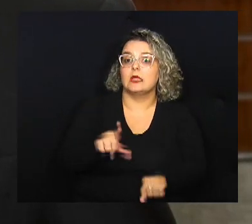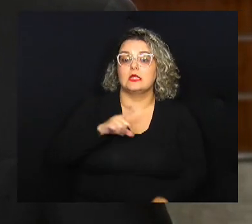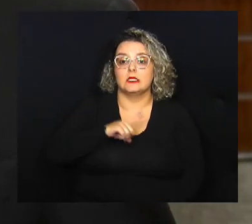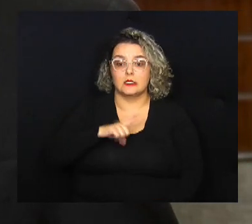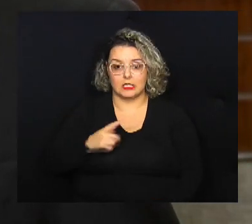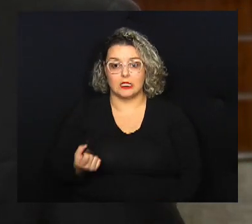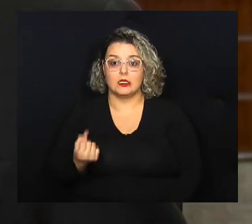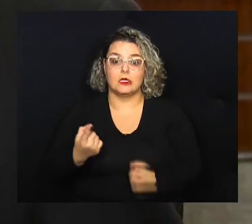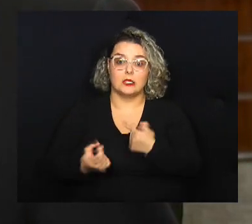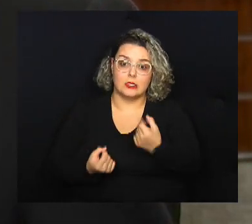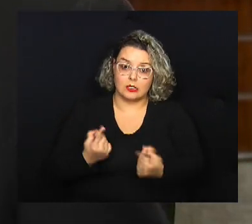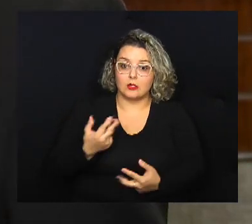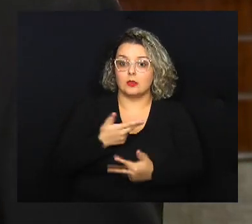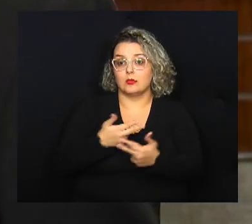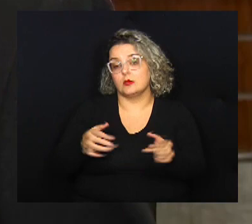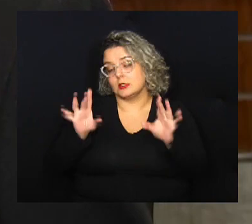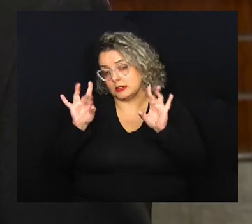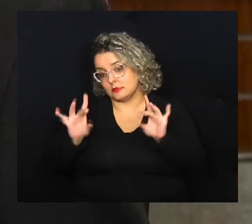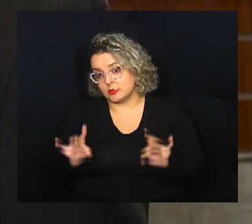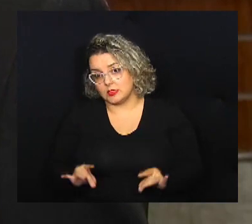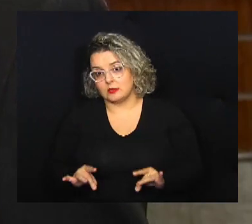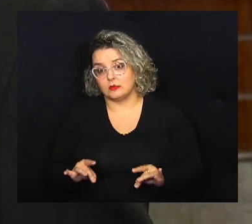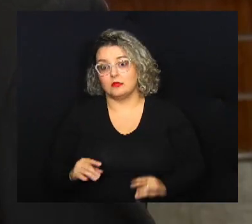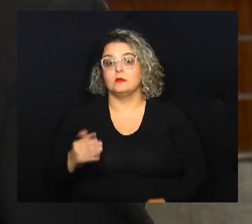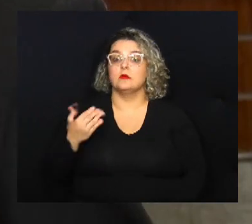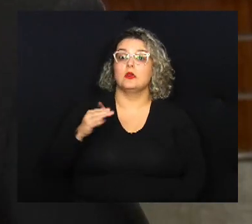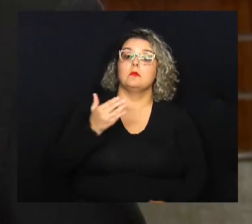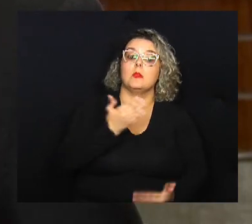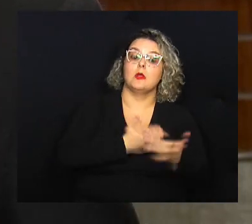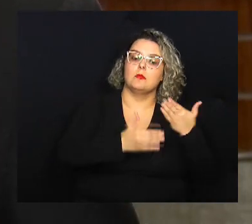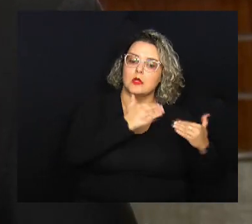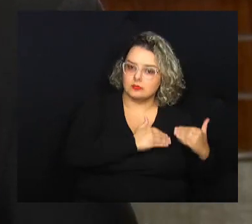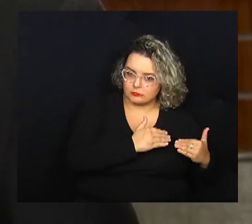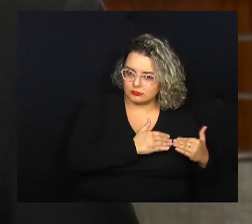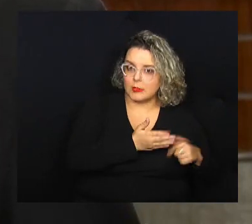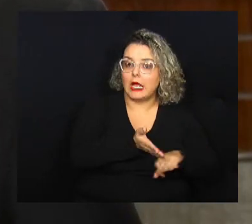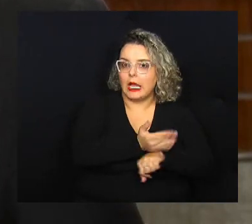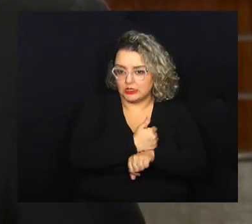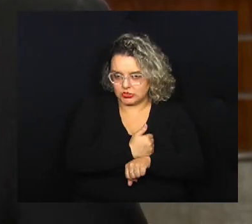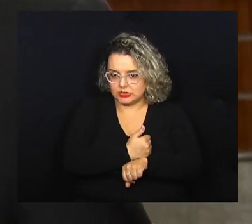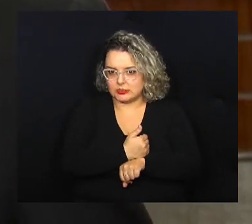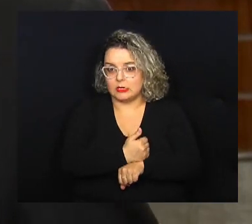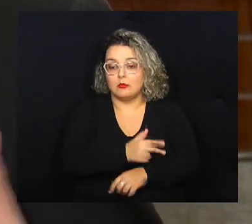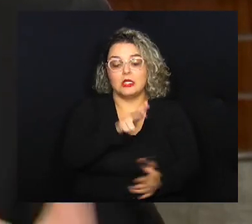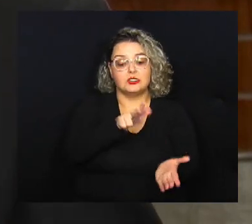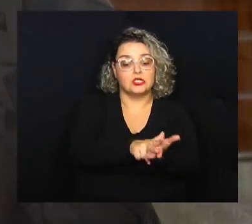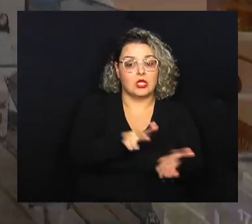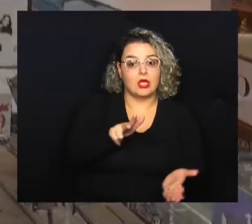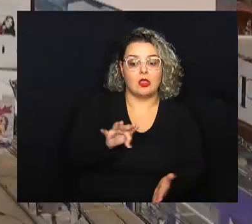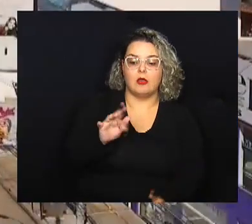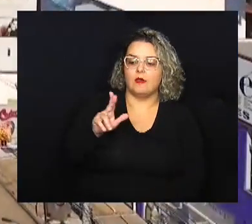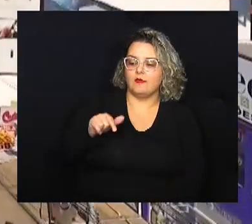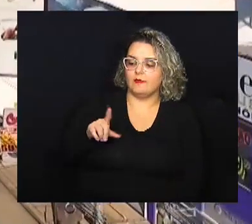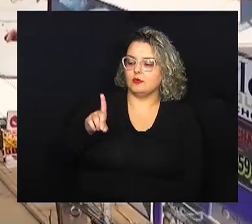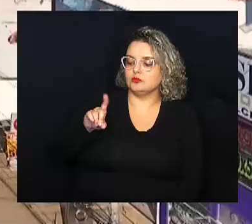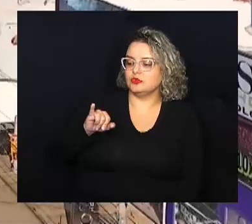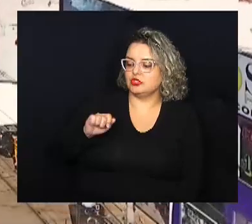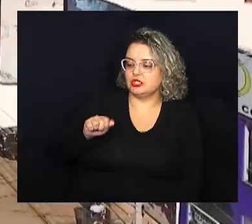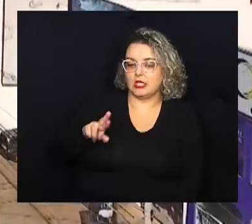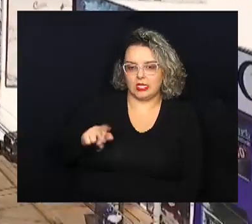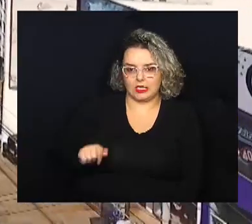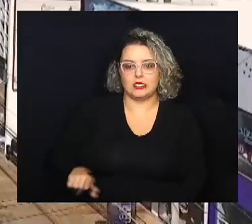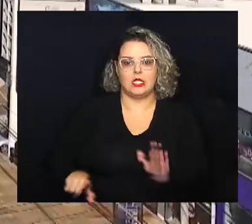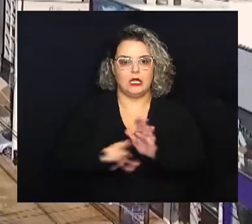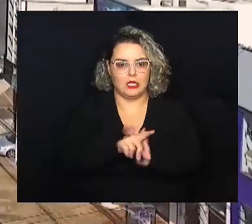casos específicos, fazer lançamentos retroativos. Mas no instrumento de regularização fundiária, a lei federal garante que o imóvel,